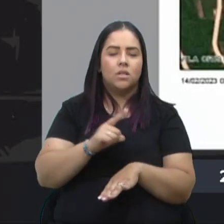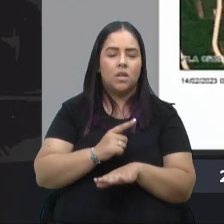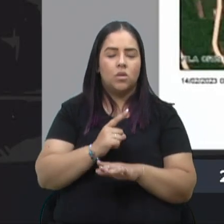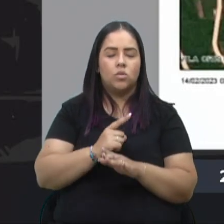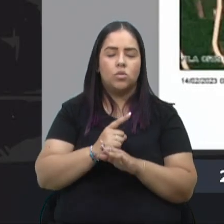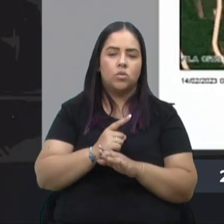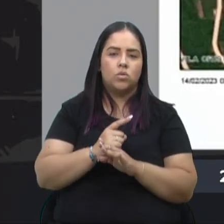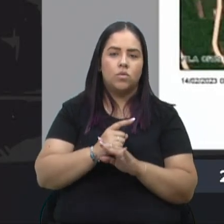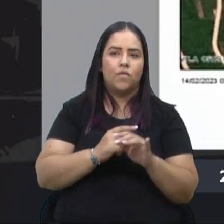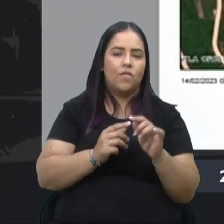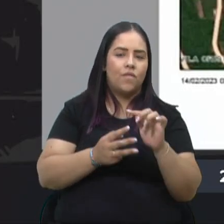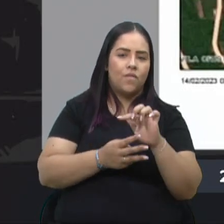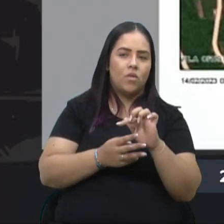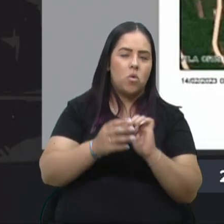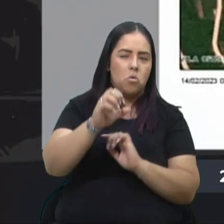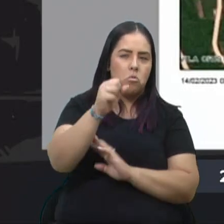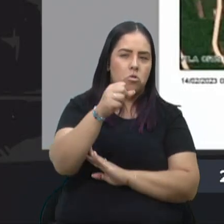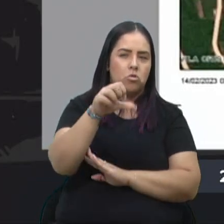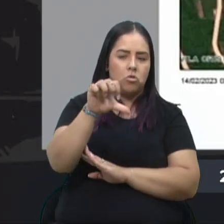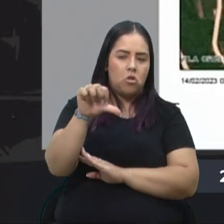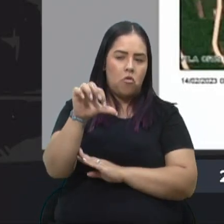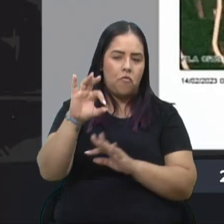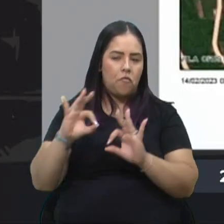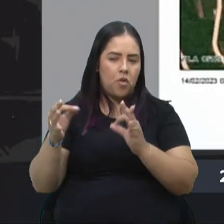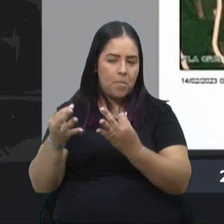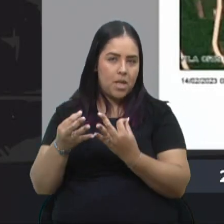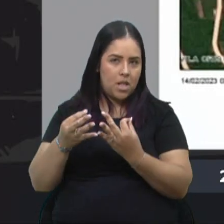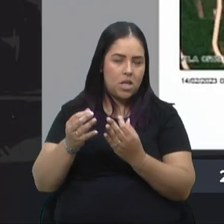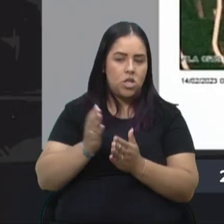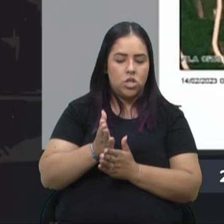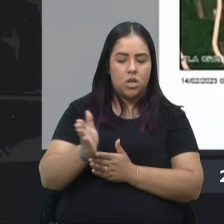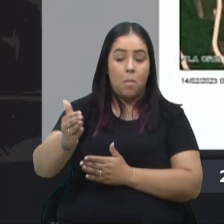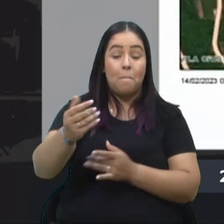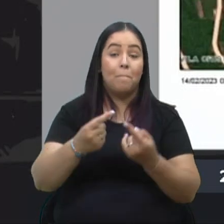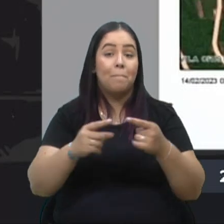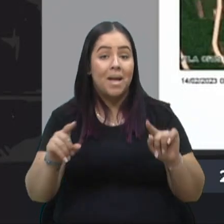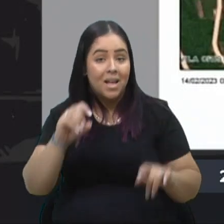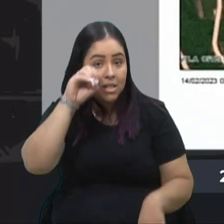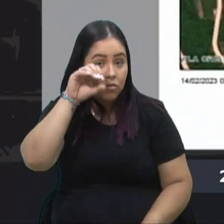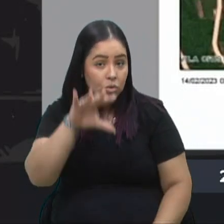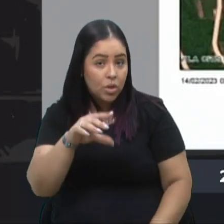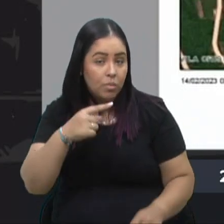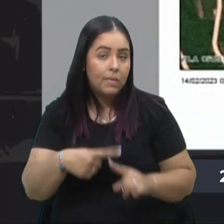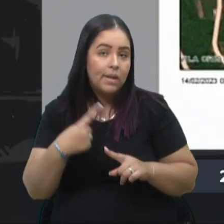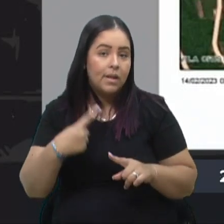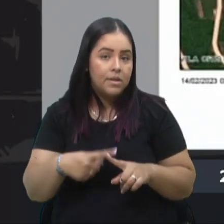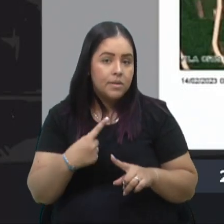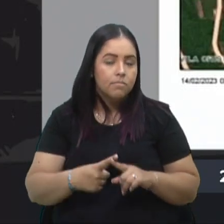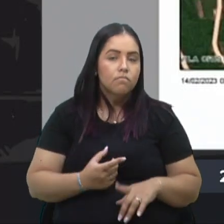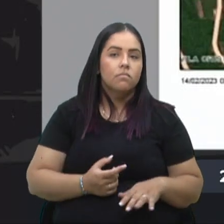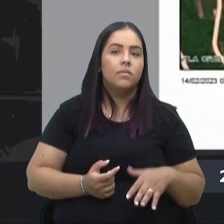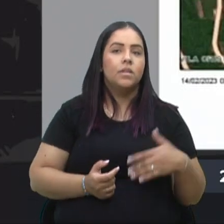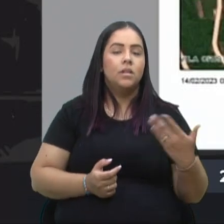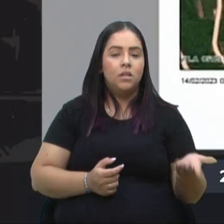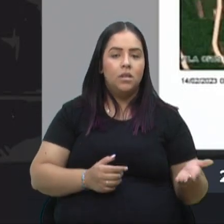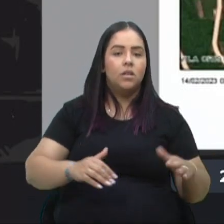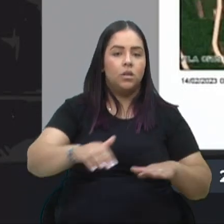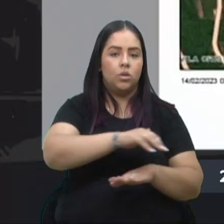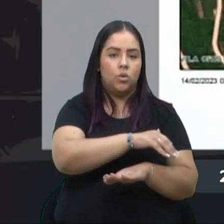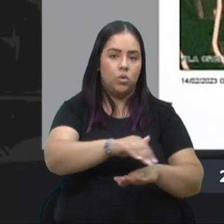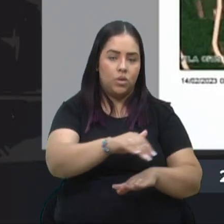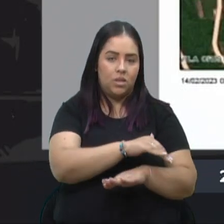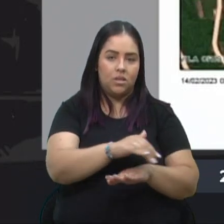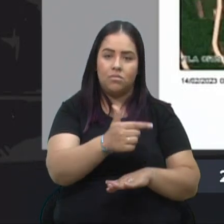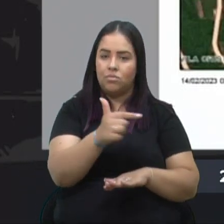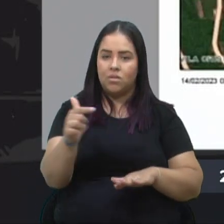entre outros oito nove famílias porém Vereador Fiúza por essas estradas não serem